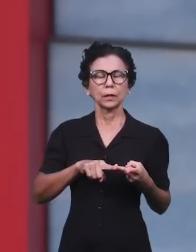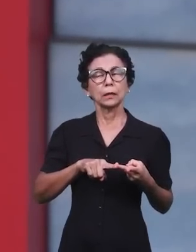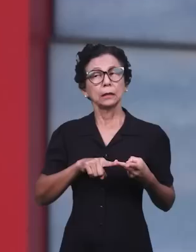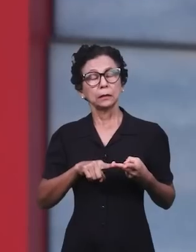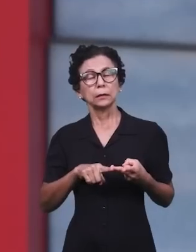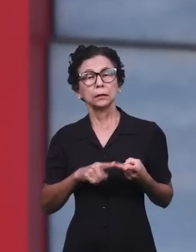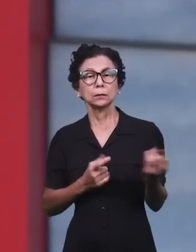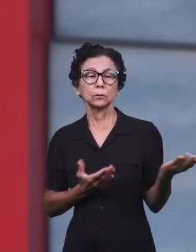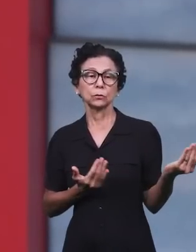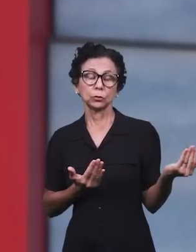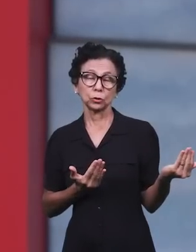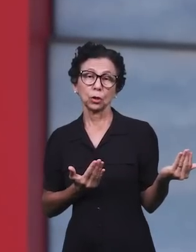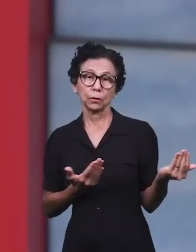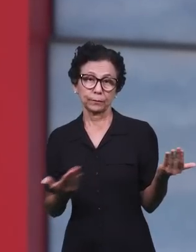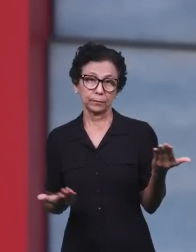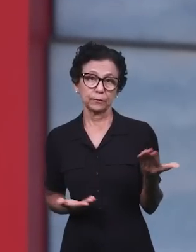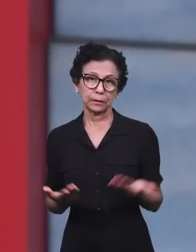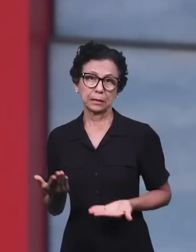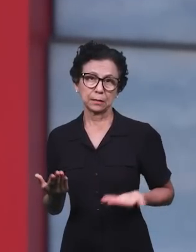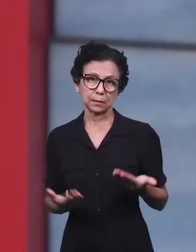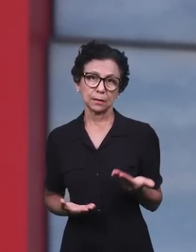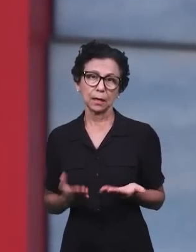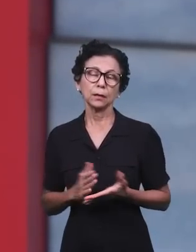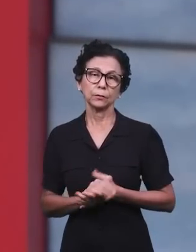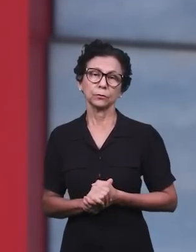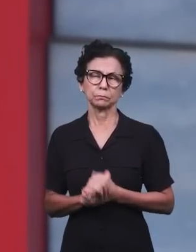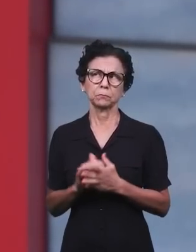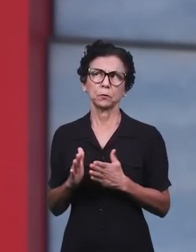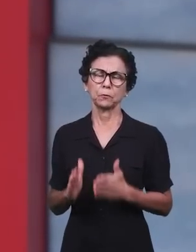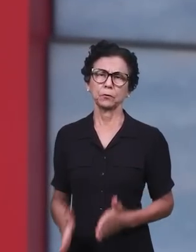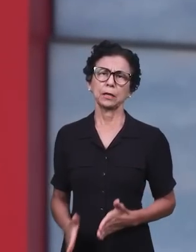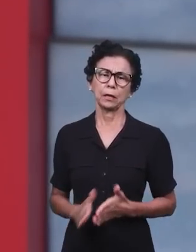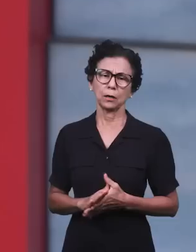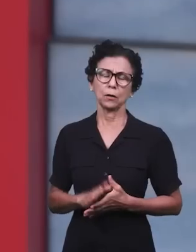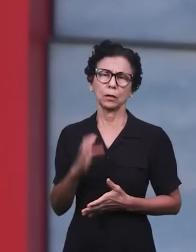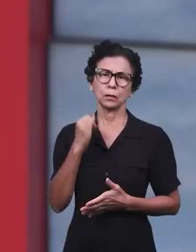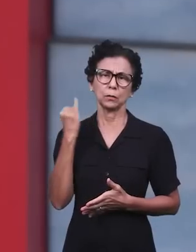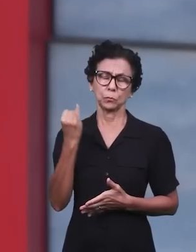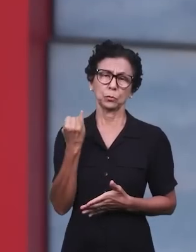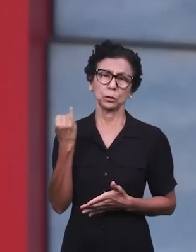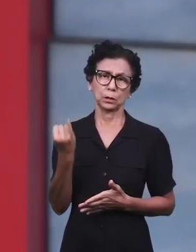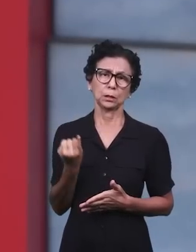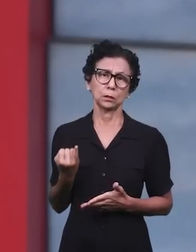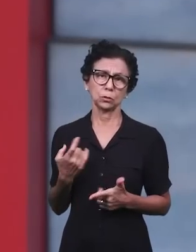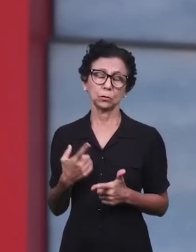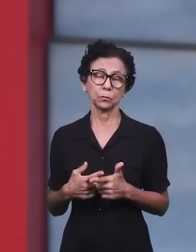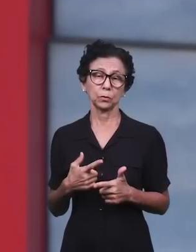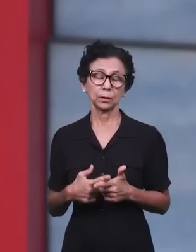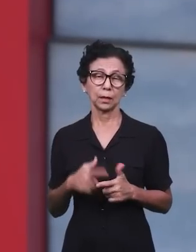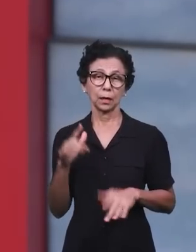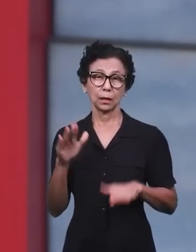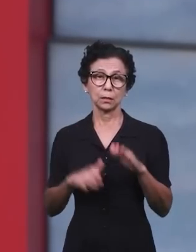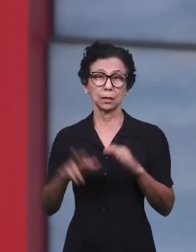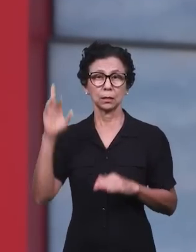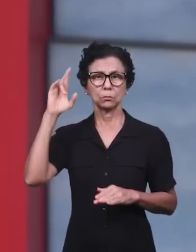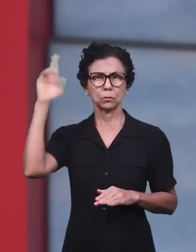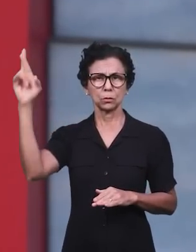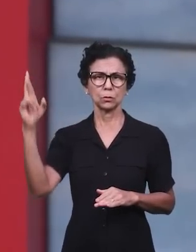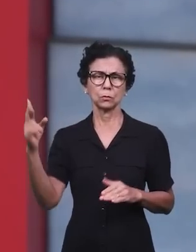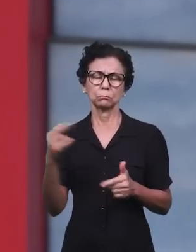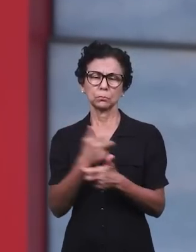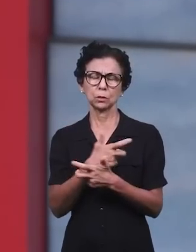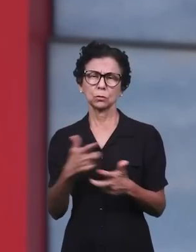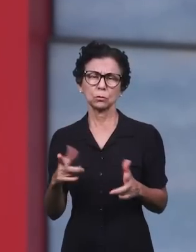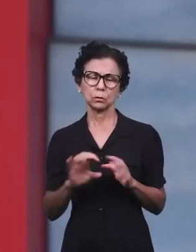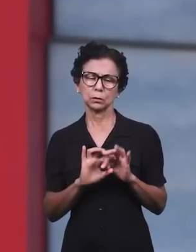como servo ali, vai definir muita coisa na vida dele. Porque o Senhor, quando ele permite, às vezes, alguns acontecimentos